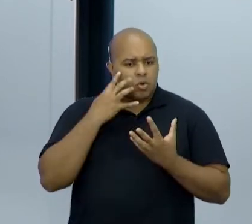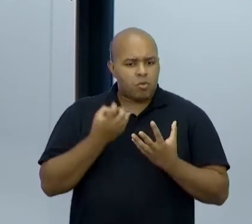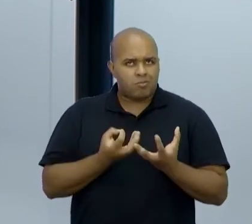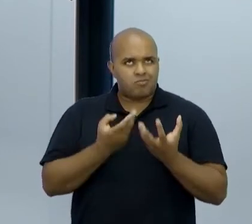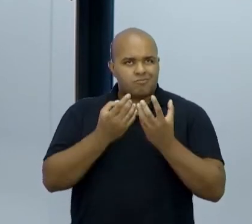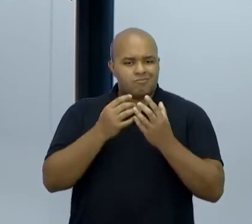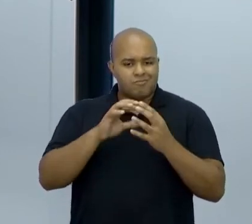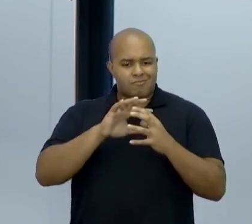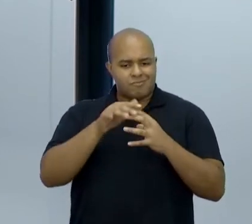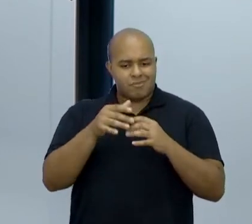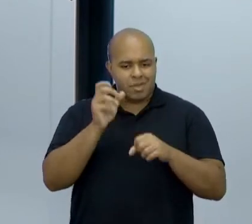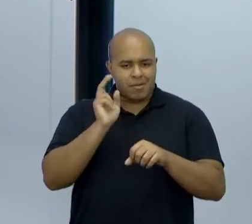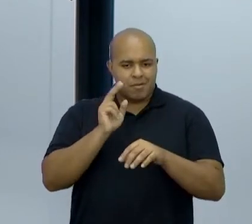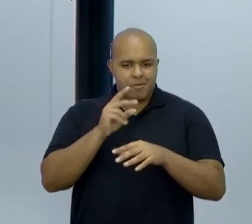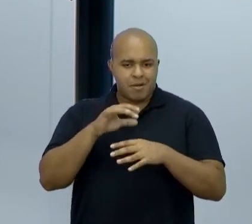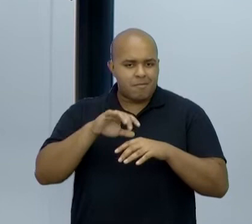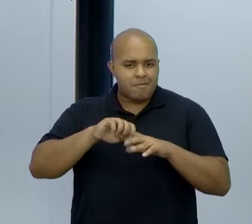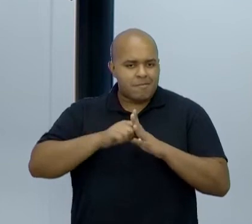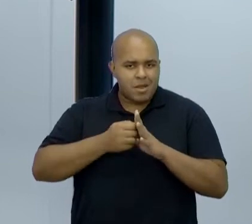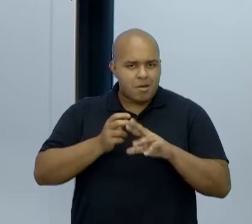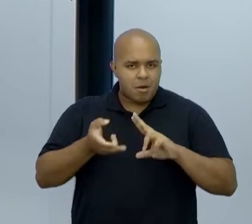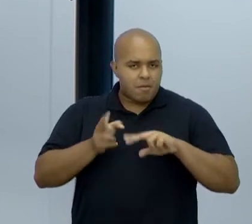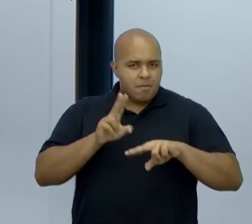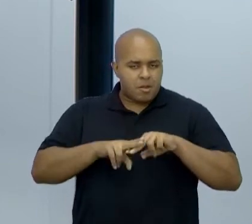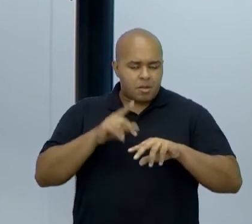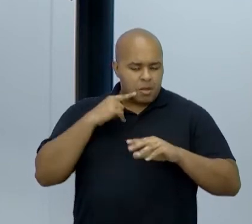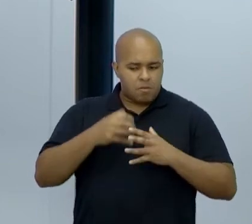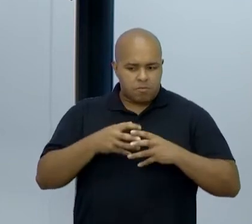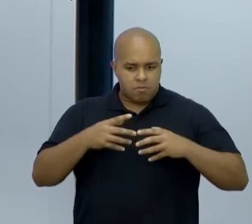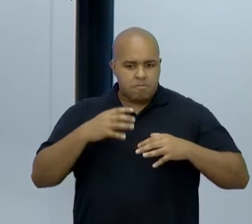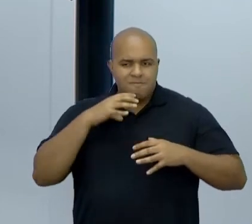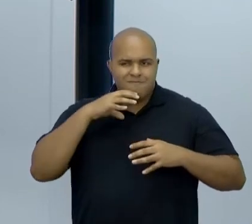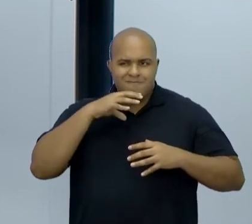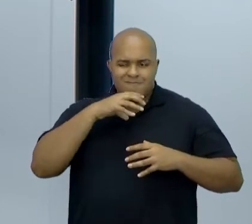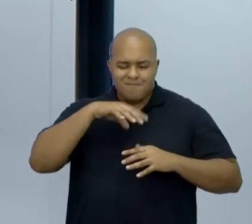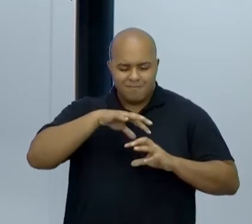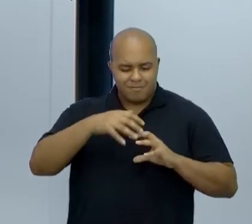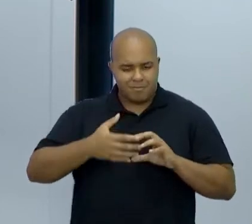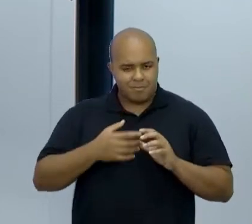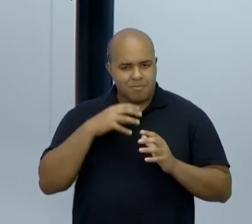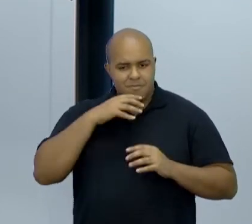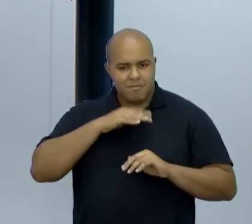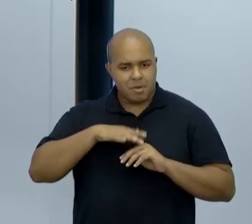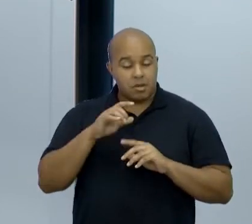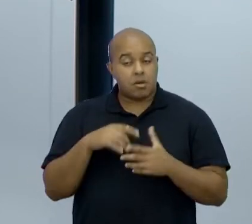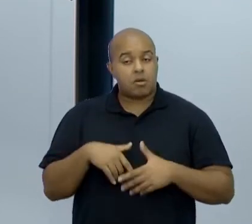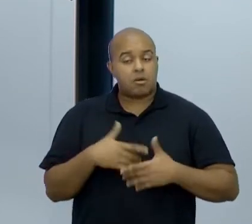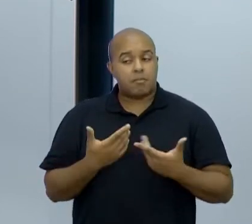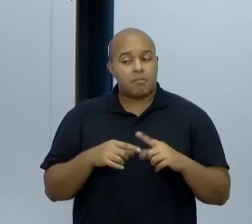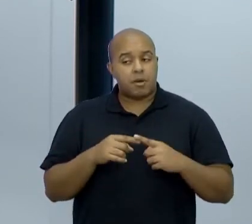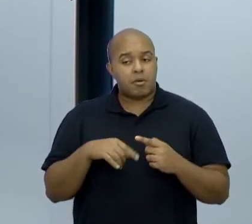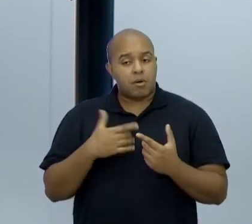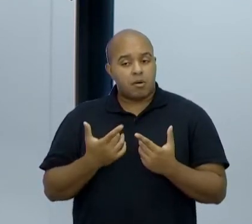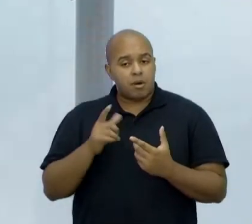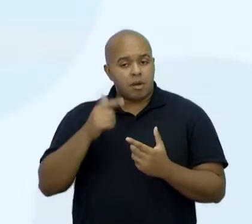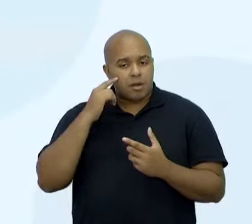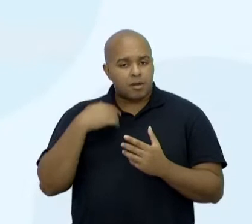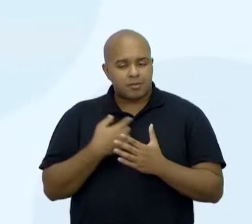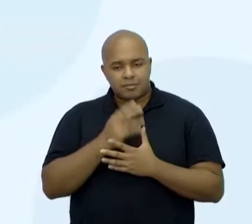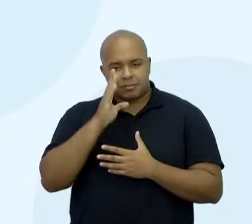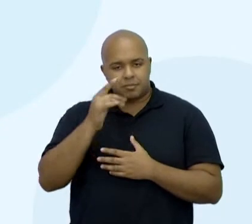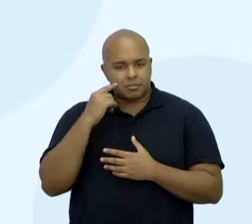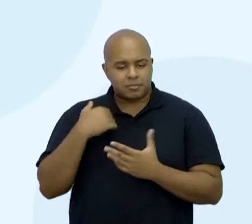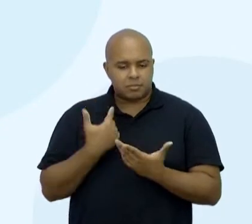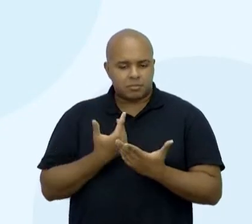que causa esse aquecimento. Então, a gente vai ter aí um aumento na temperatura da Terra. Mas qual seria a